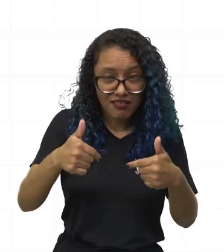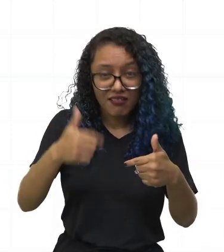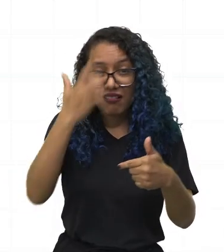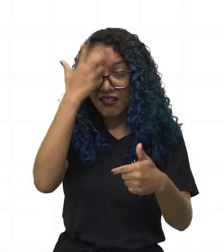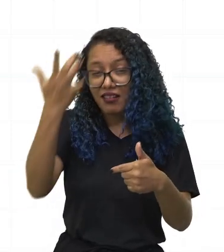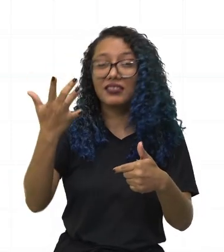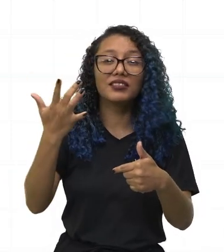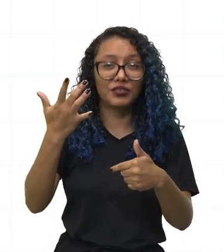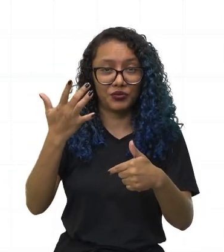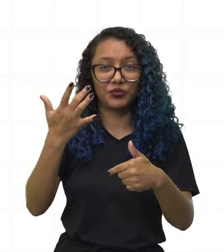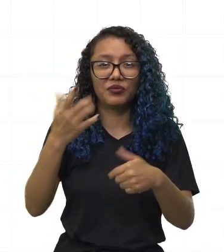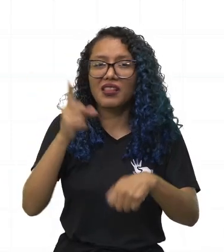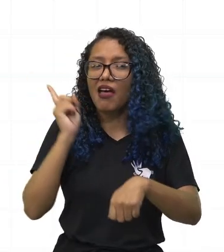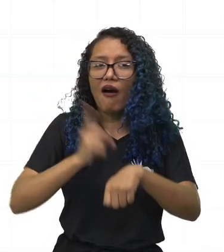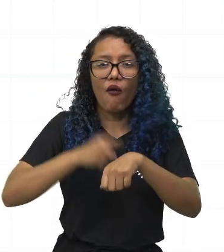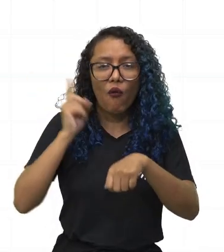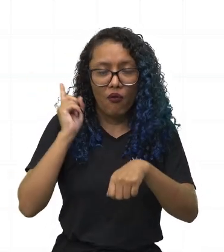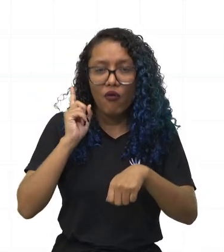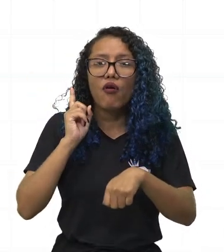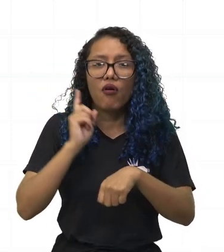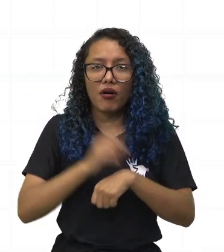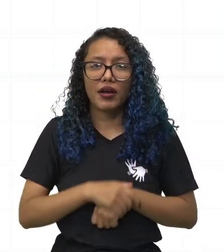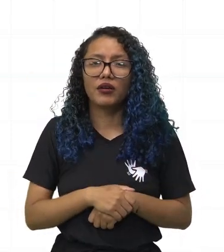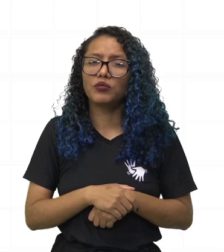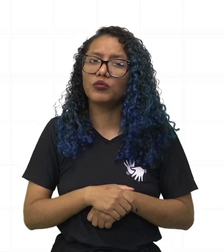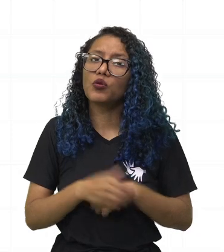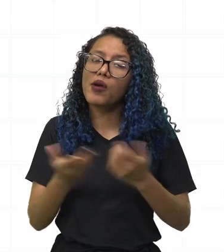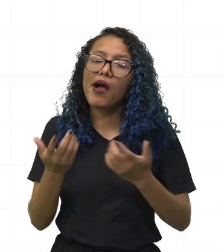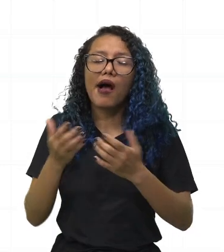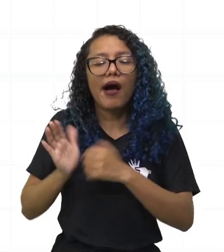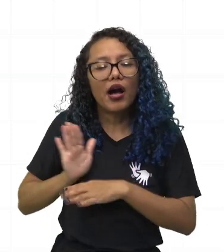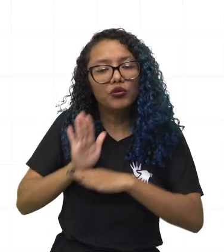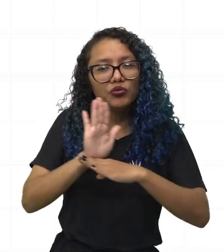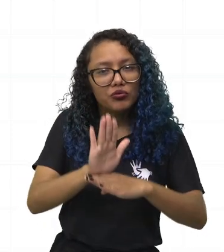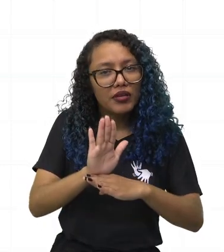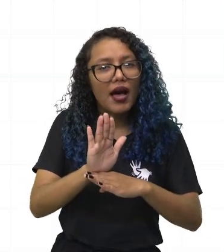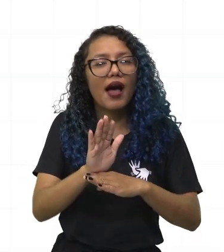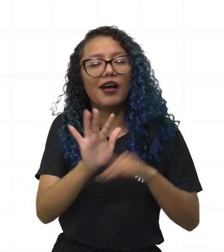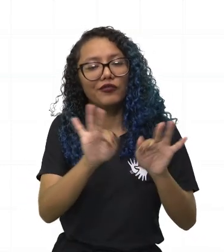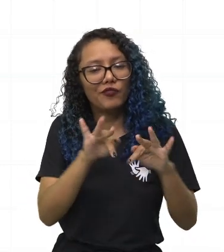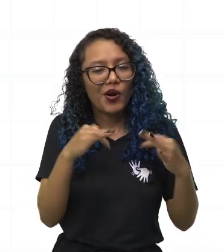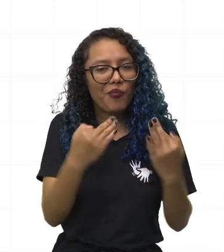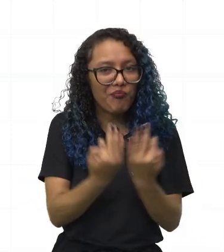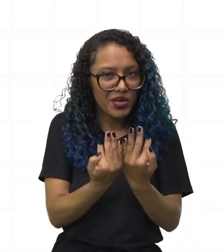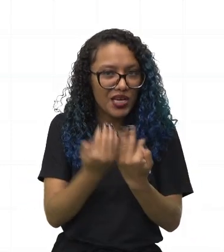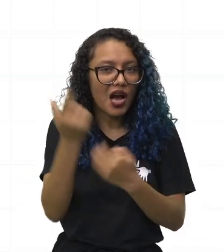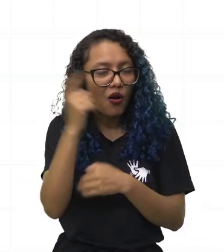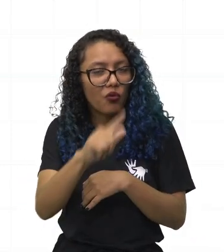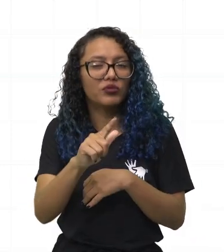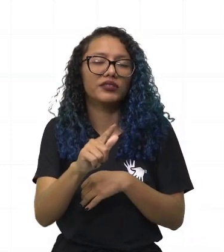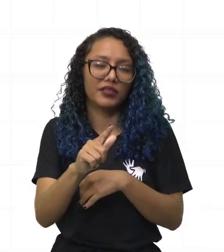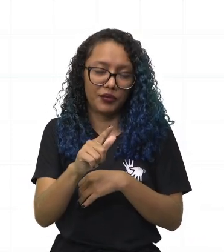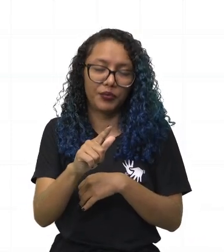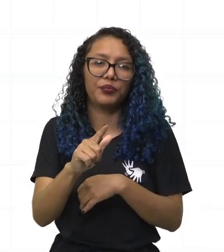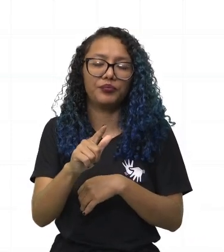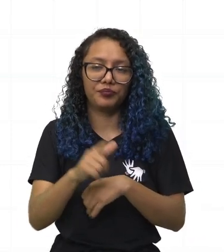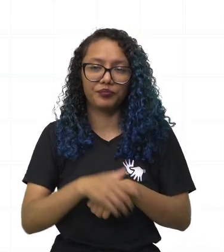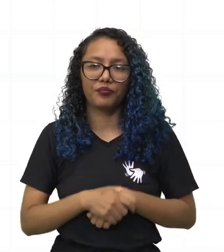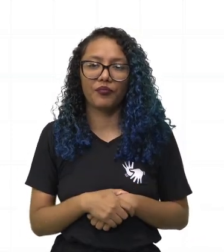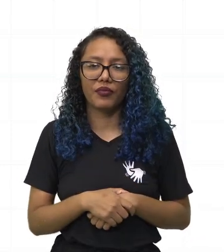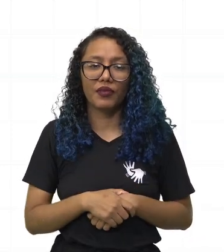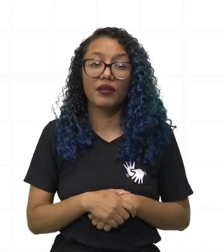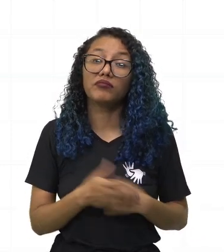dar assistência que essas famílias que passaram por esse momento trágico, né, tivessem um apoio maior